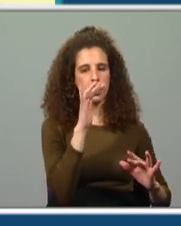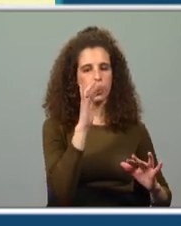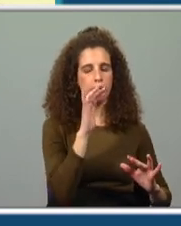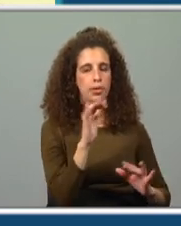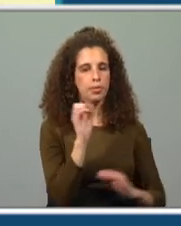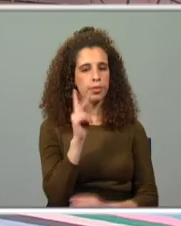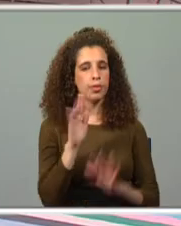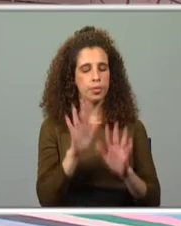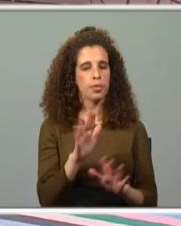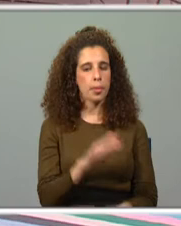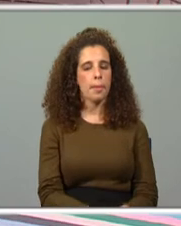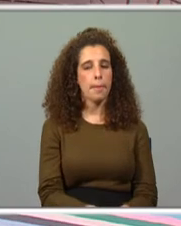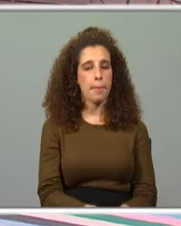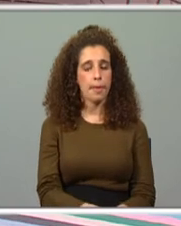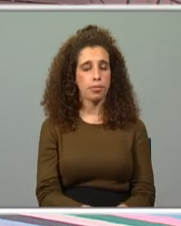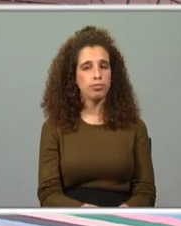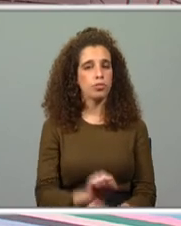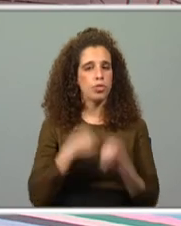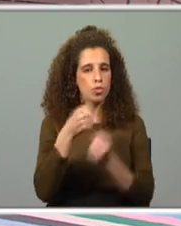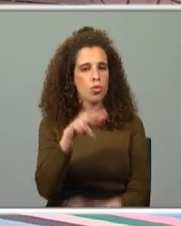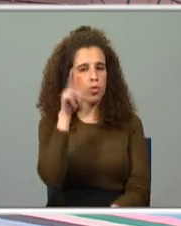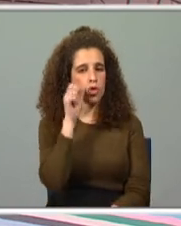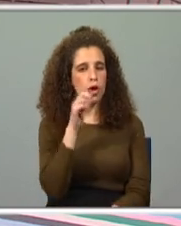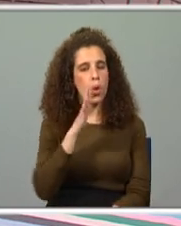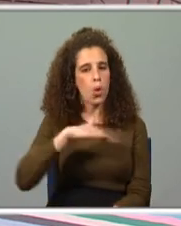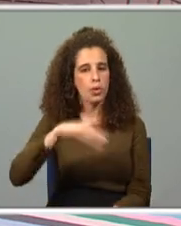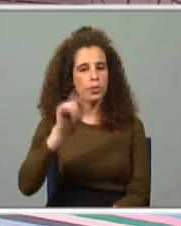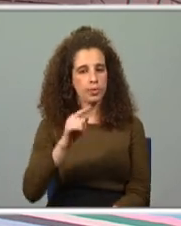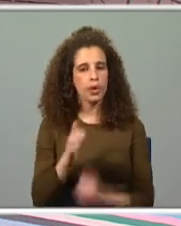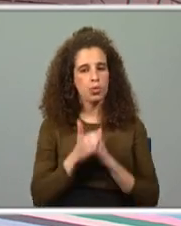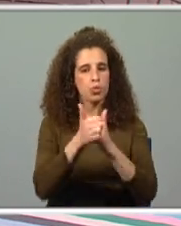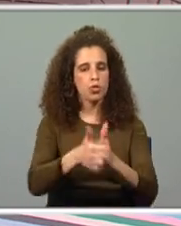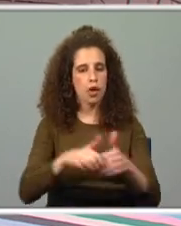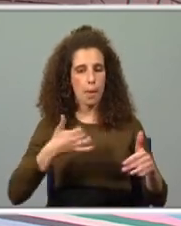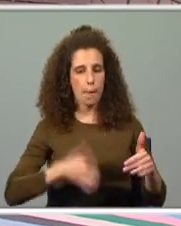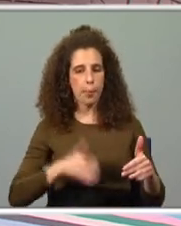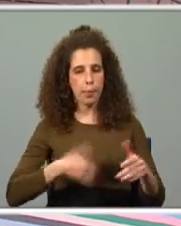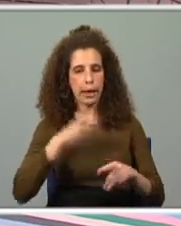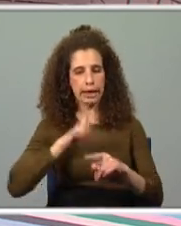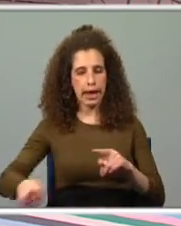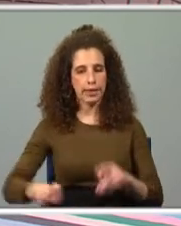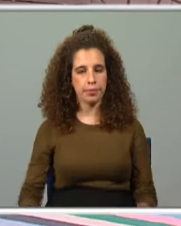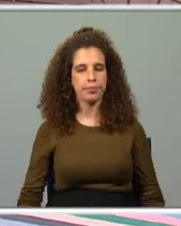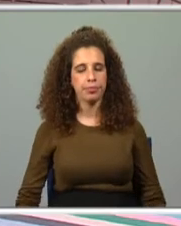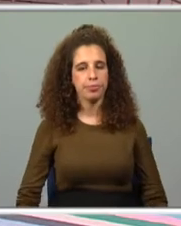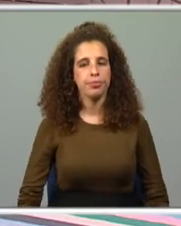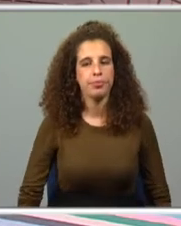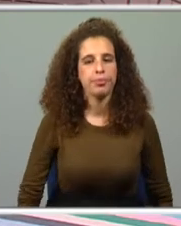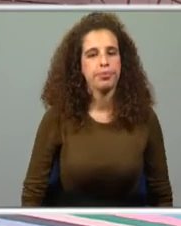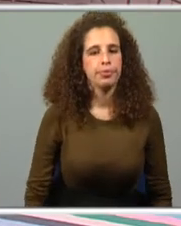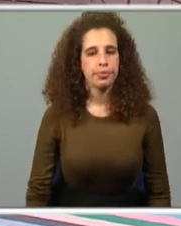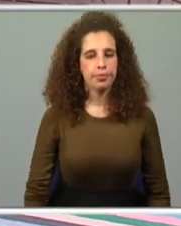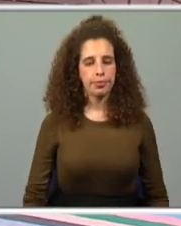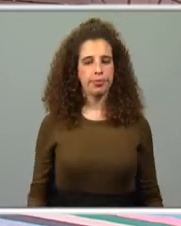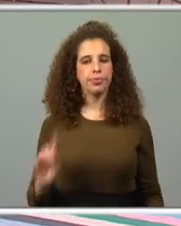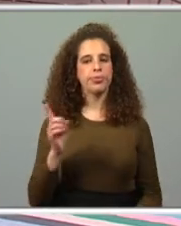Ok, vou parar. Já deu para ouvirem o timbre do saxofone e neste caso está a acompanhar uma guitarra elétrica, não é? Okay. Está a ser acompanhado.